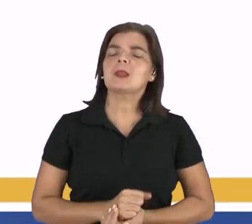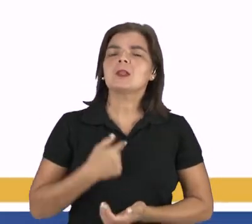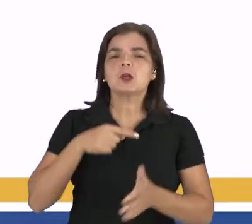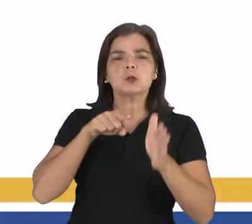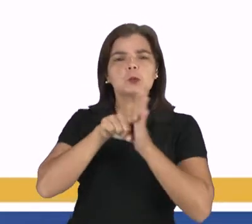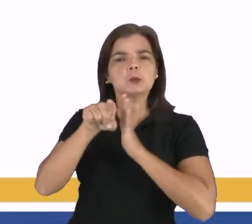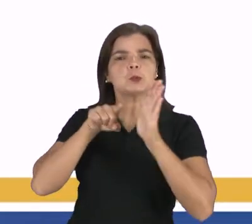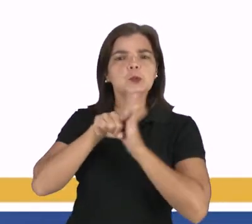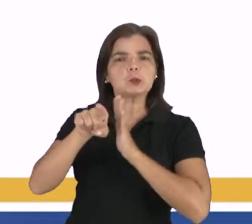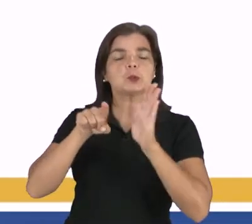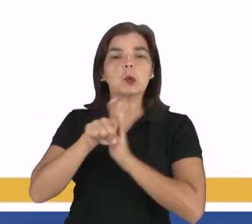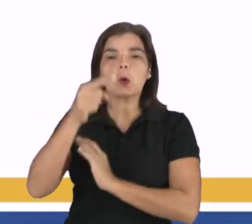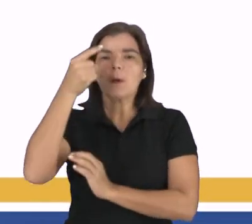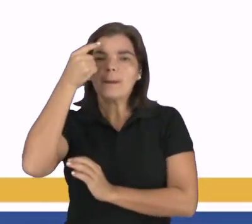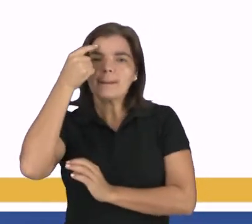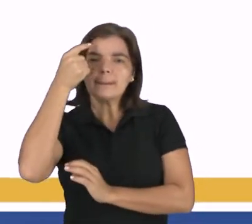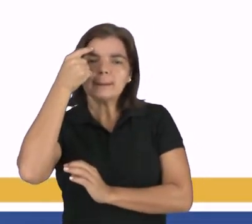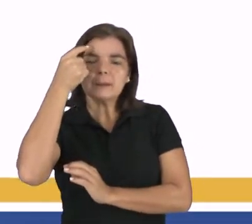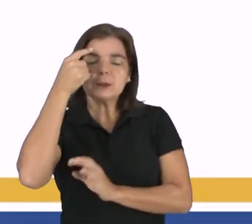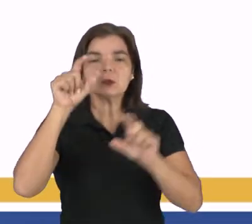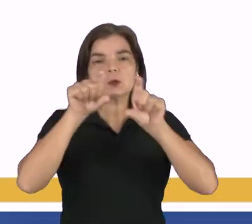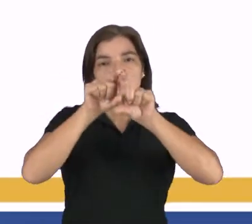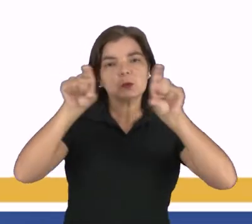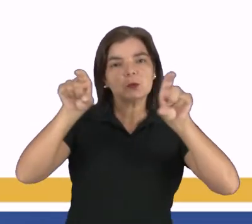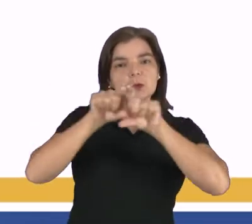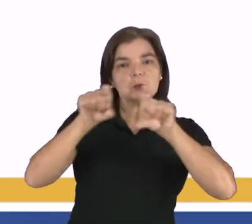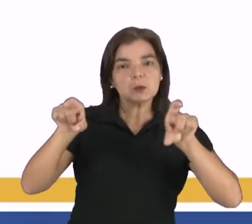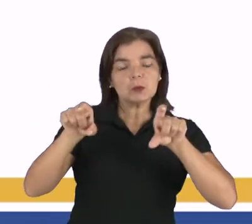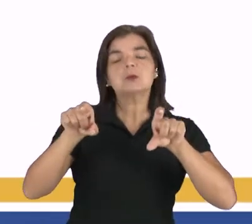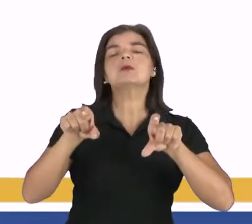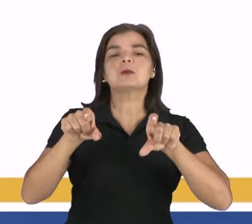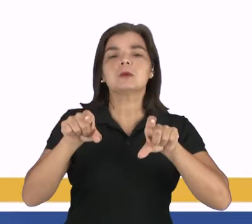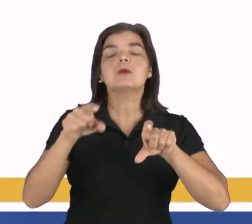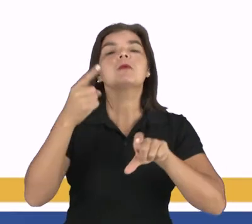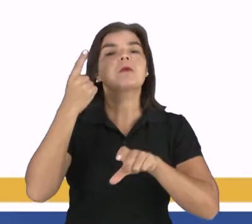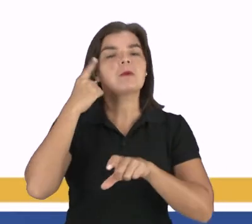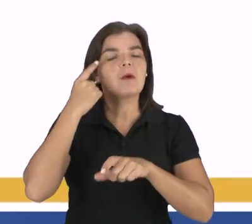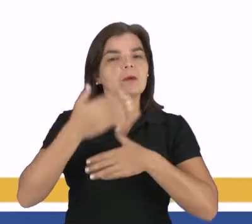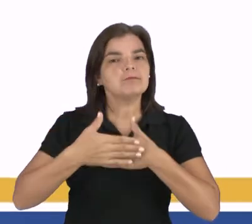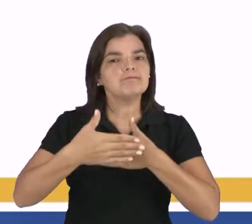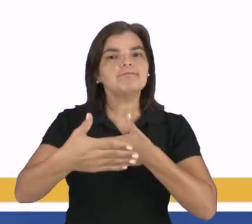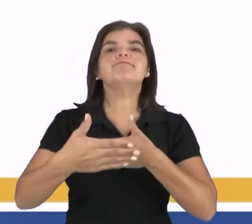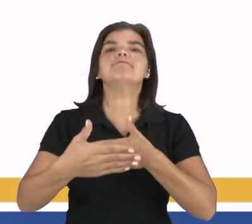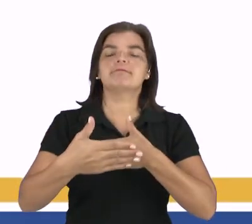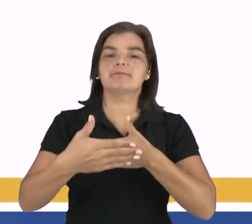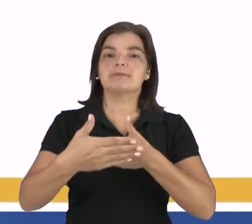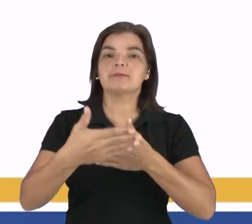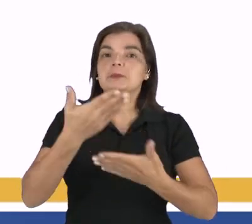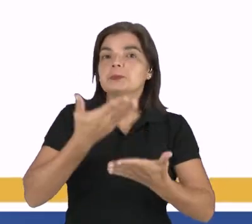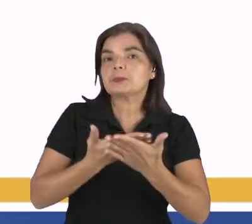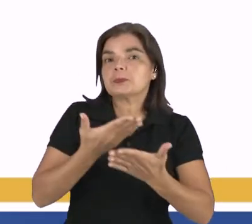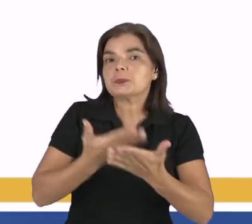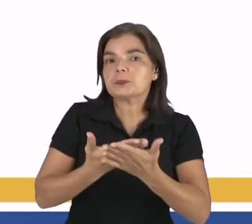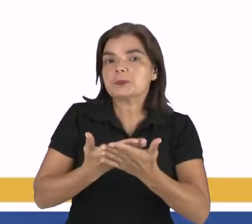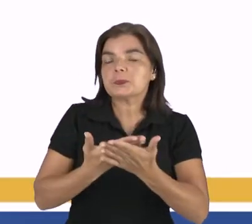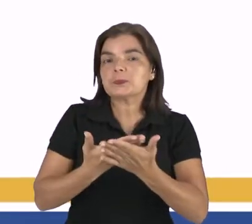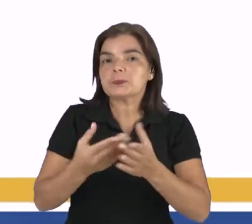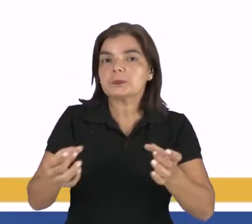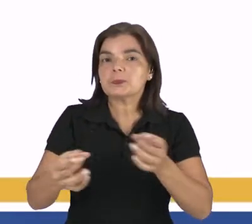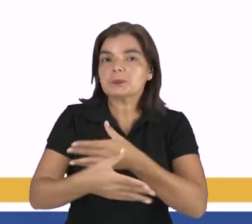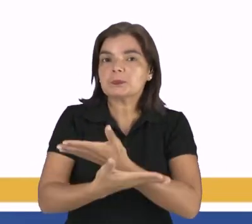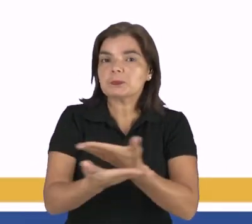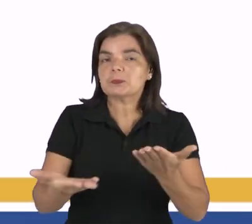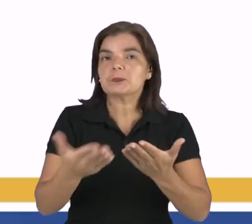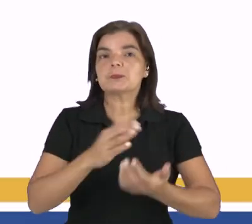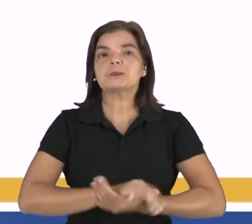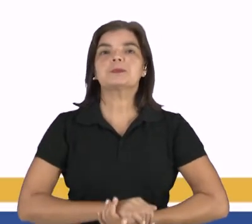desses questionamentos, do pensamento da tirinha, nós vamos prosseguir com o que que eu preparei para